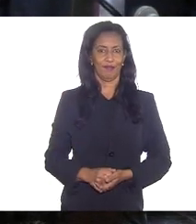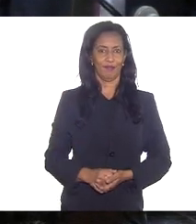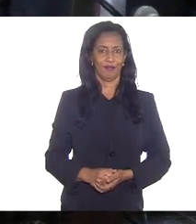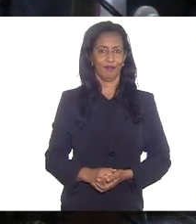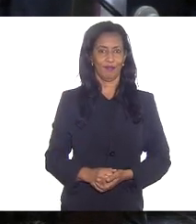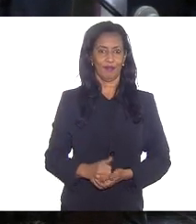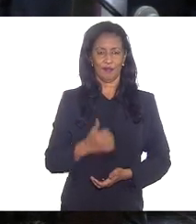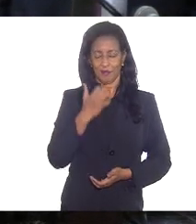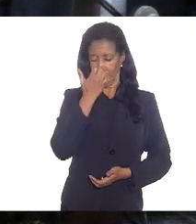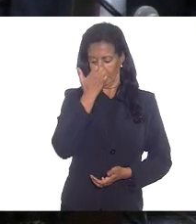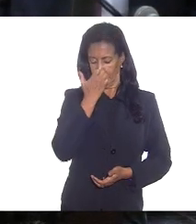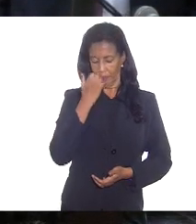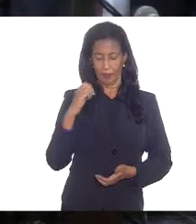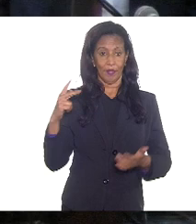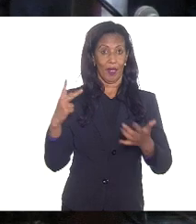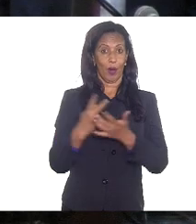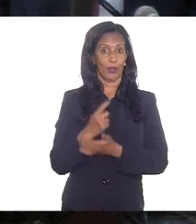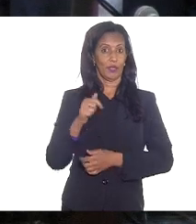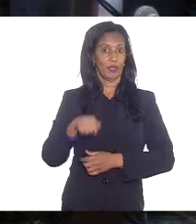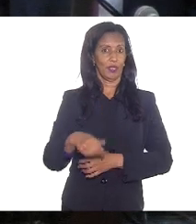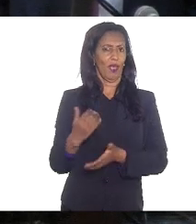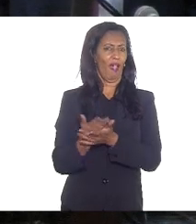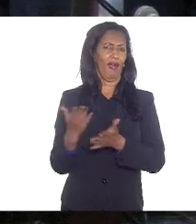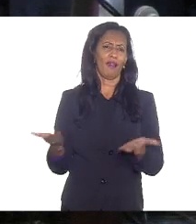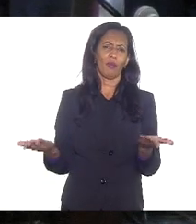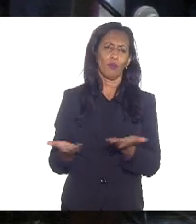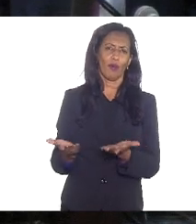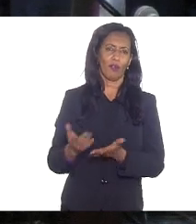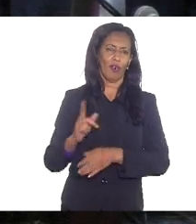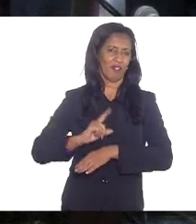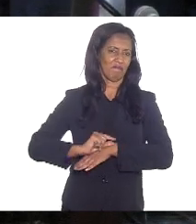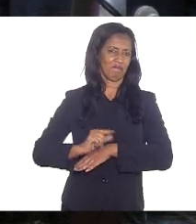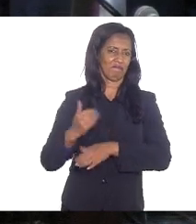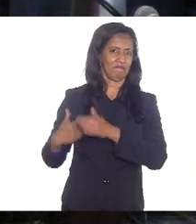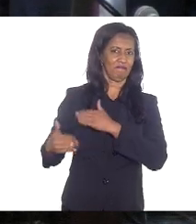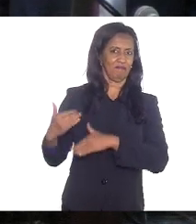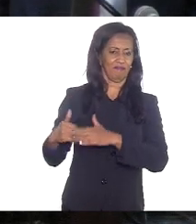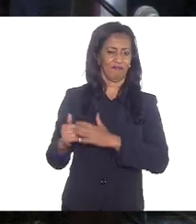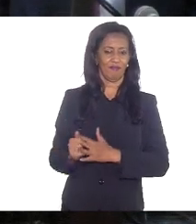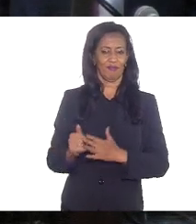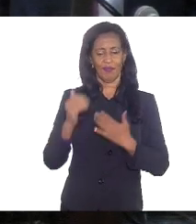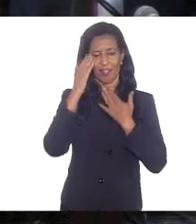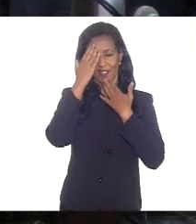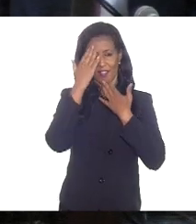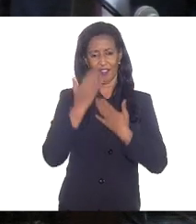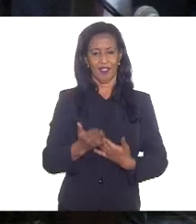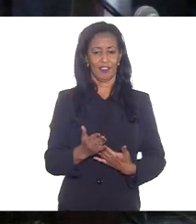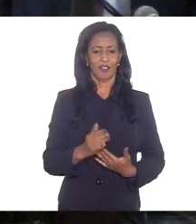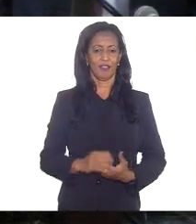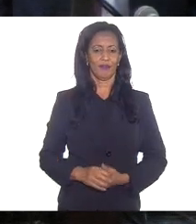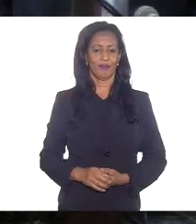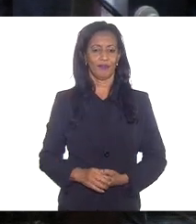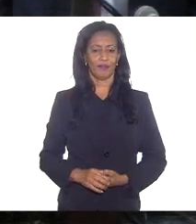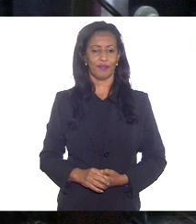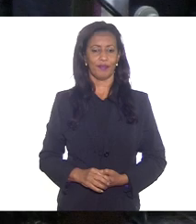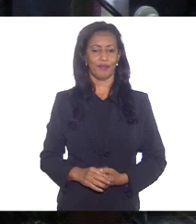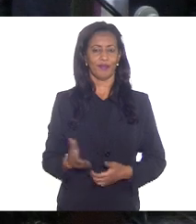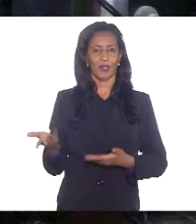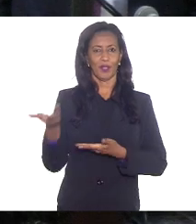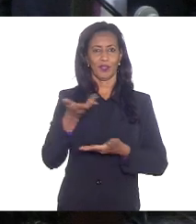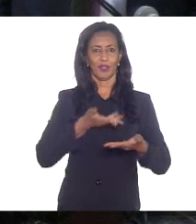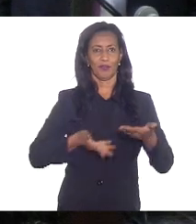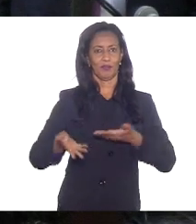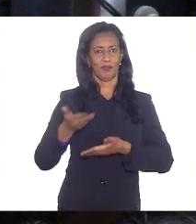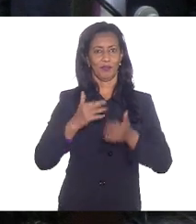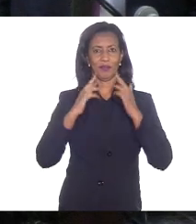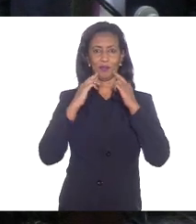aqui no Palácio Tiradentes, terminou nesse instante. Agradecer os participantes da